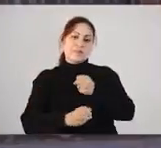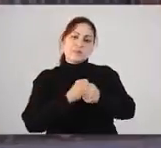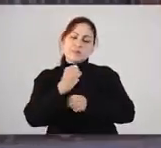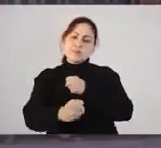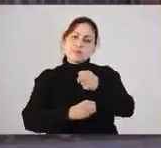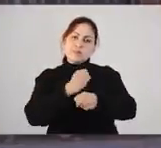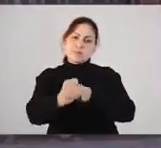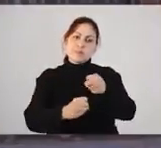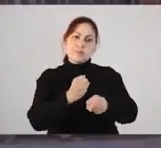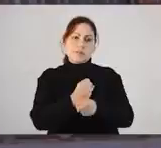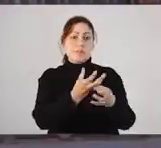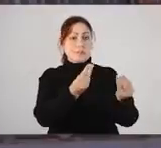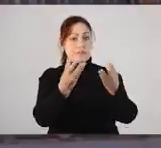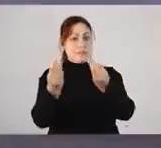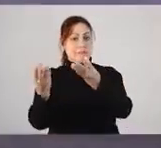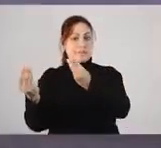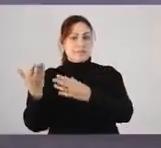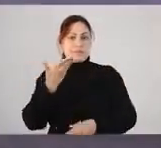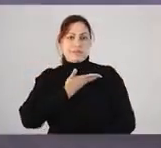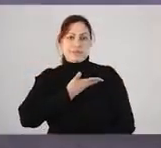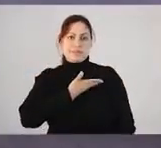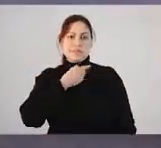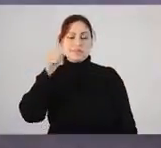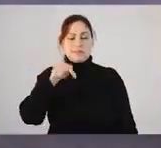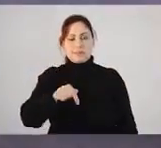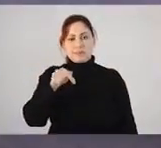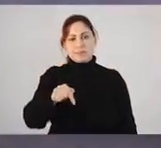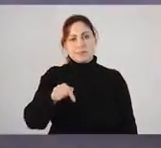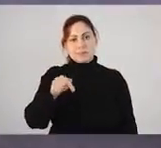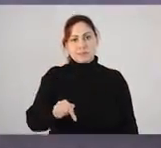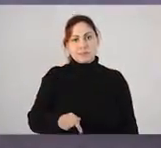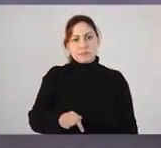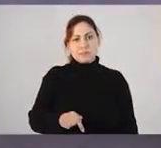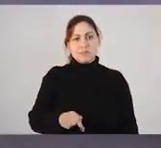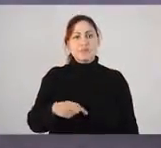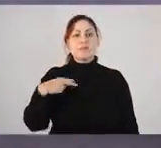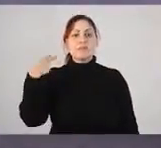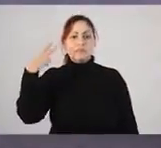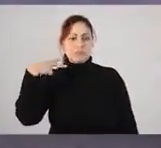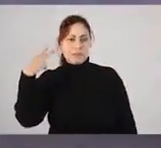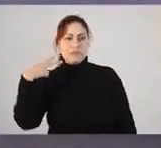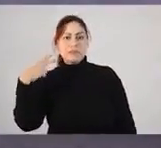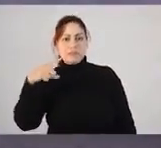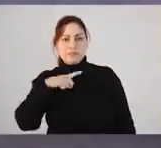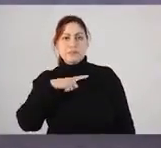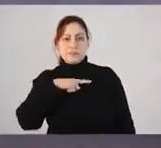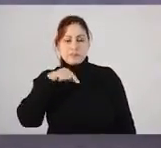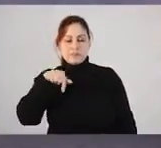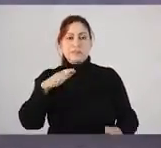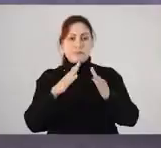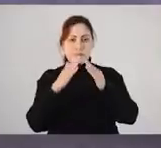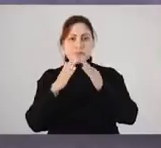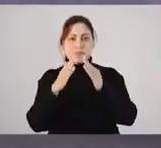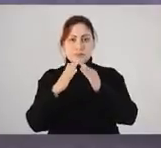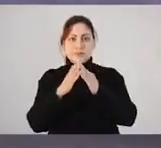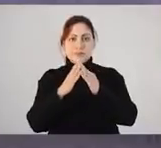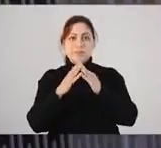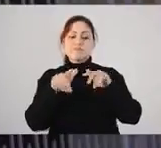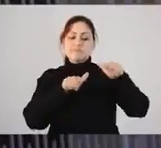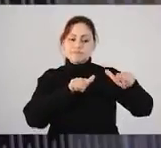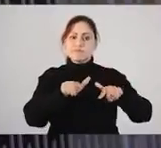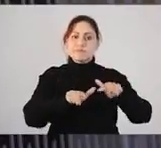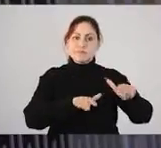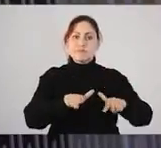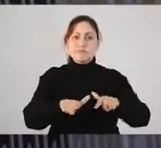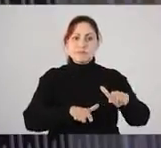Morei muitos anos nessa casa, fiz muitas amizades aqui. Aliás, quando me elegi vereador, morava exatamente nessa casa